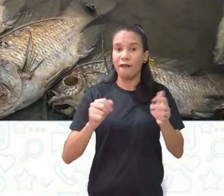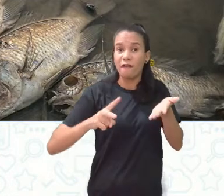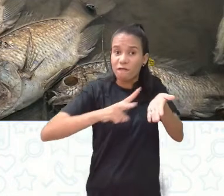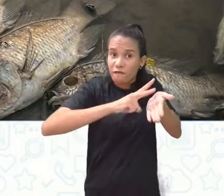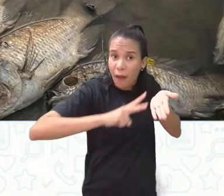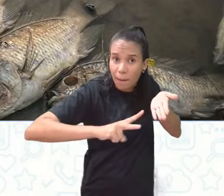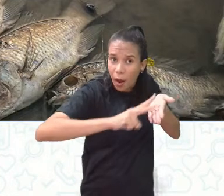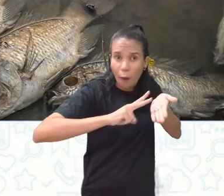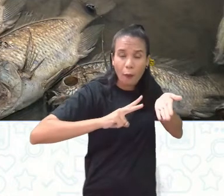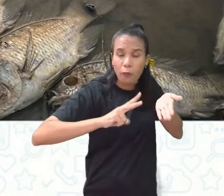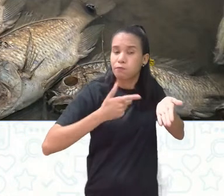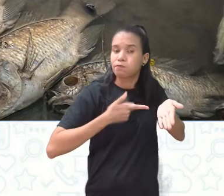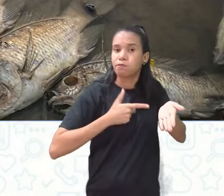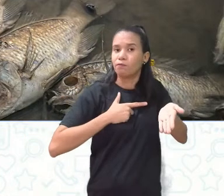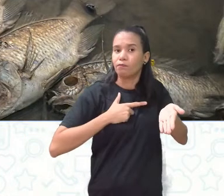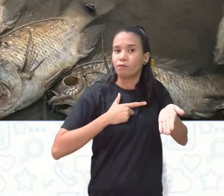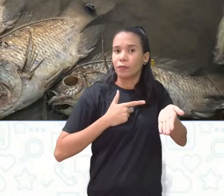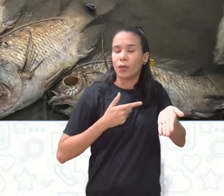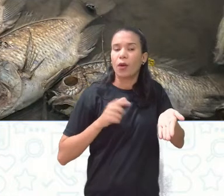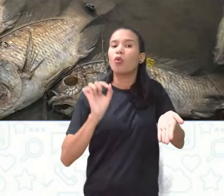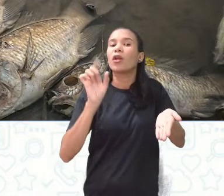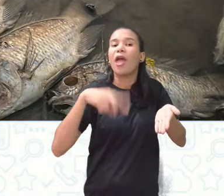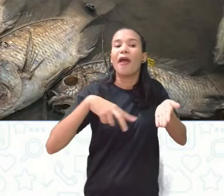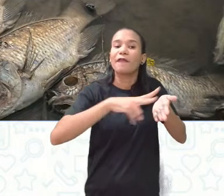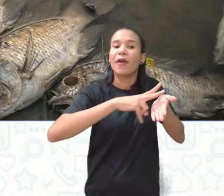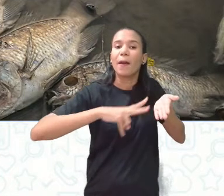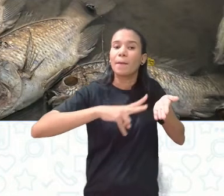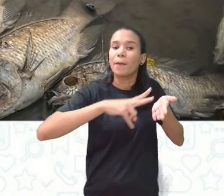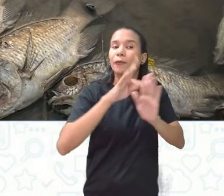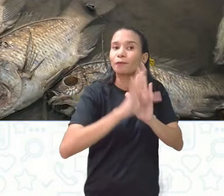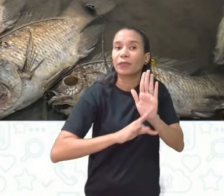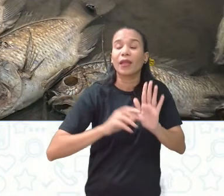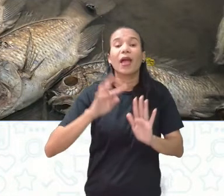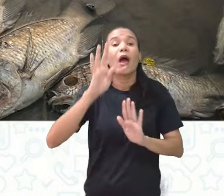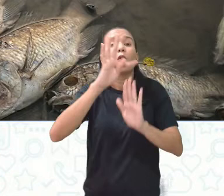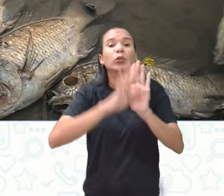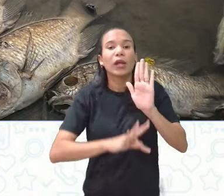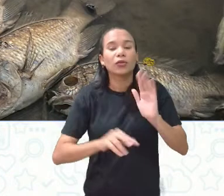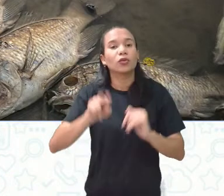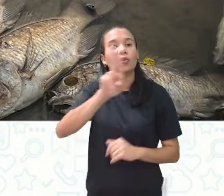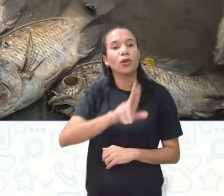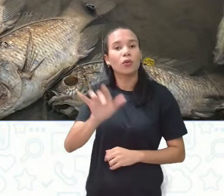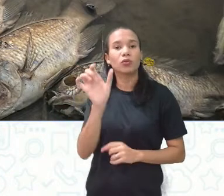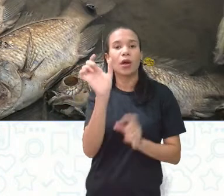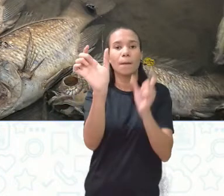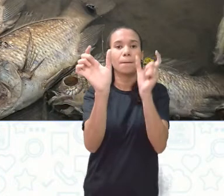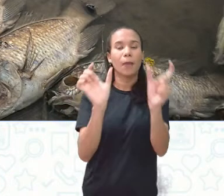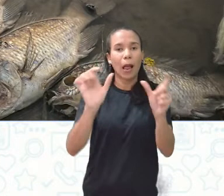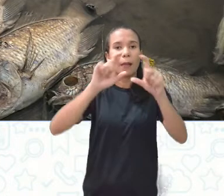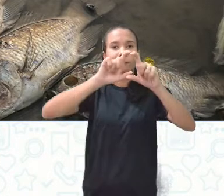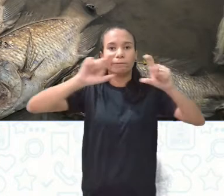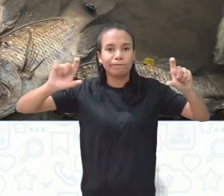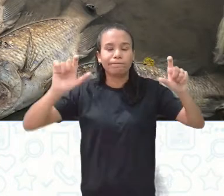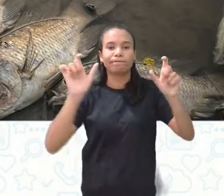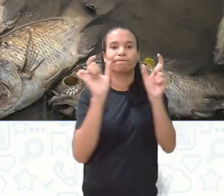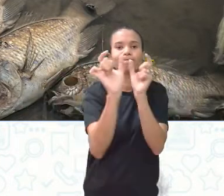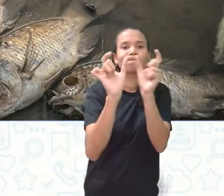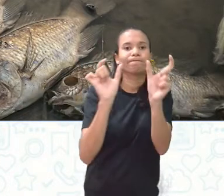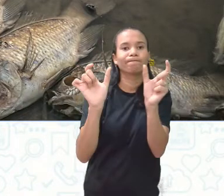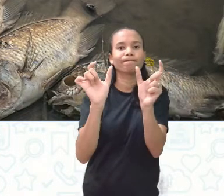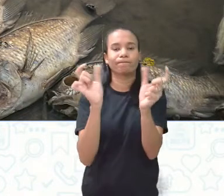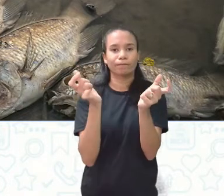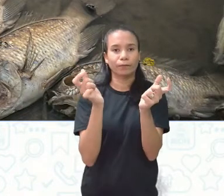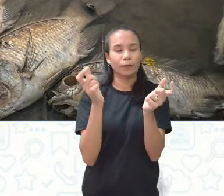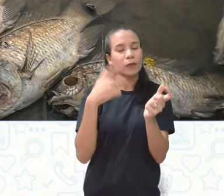nenhum texto verbal. O que é texto verbal, professora? É aquele texto que utiliza os nossos códigos, a nossa